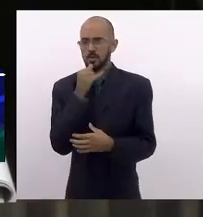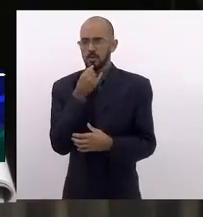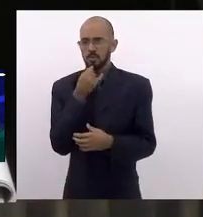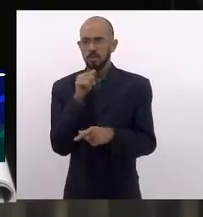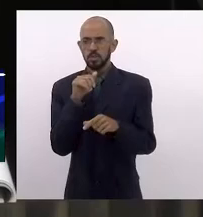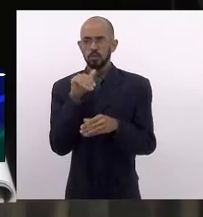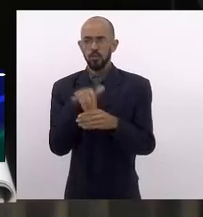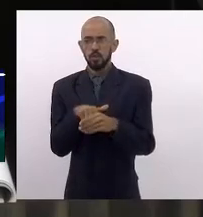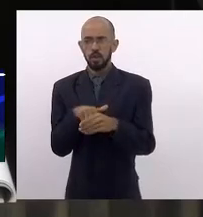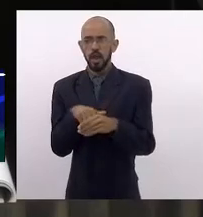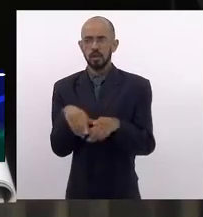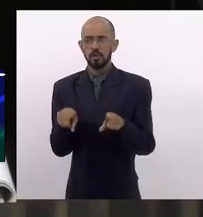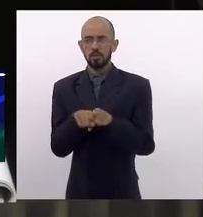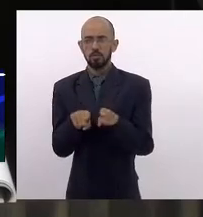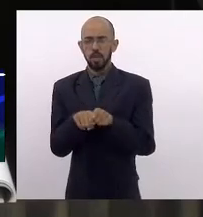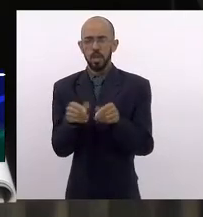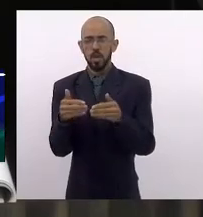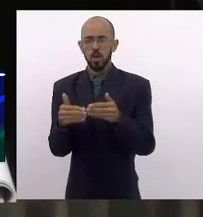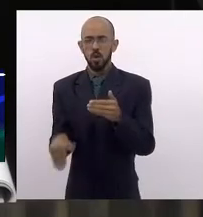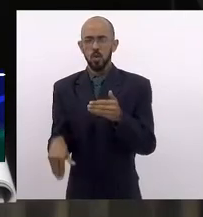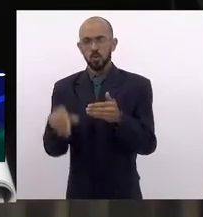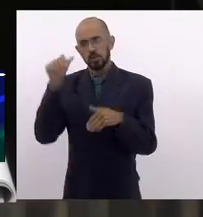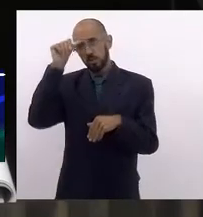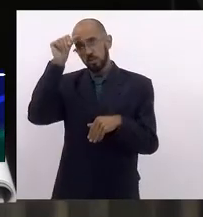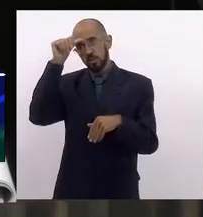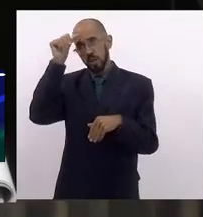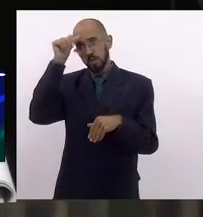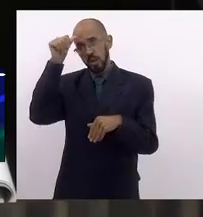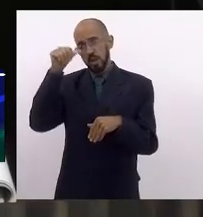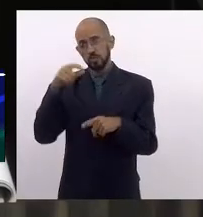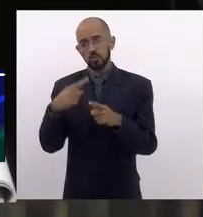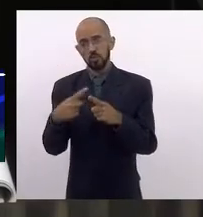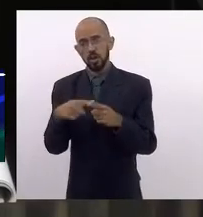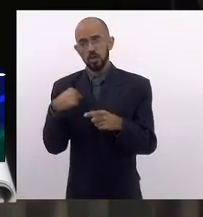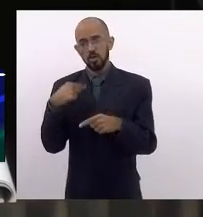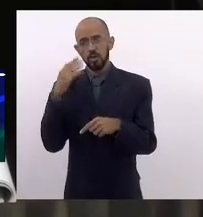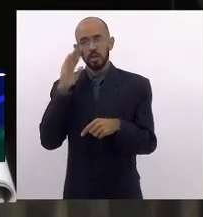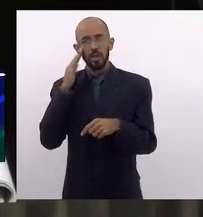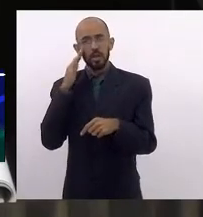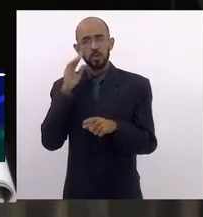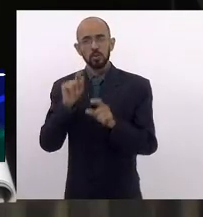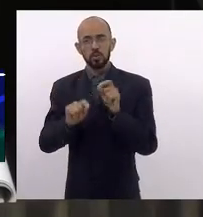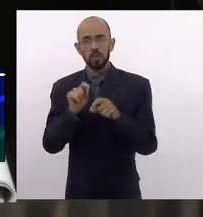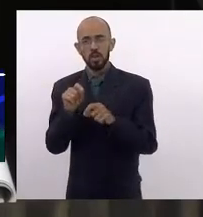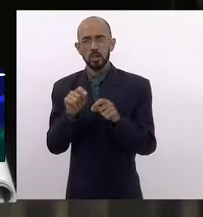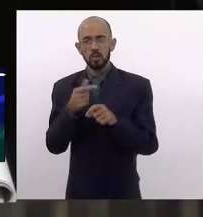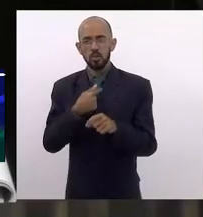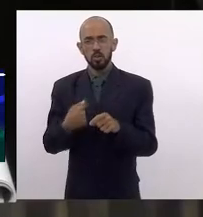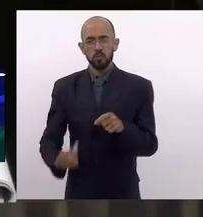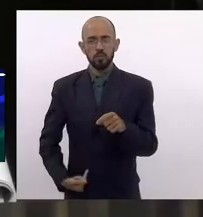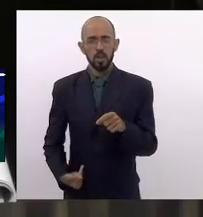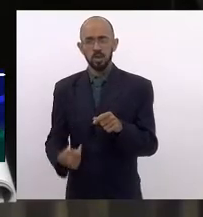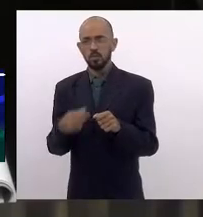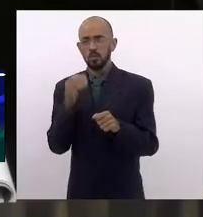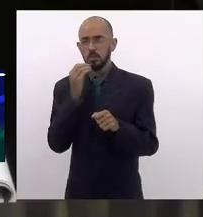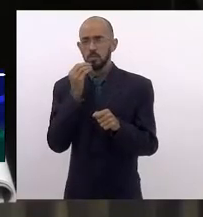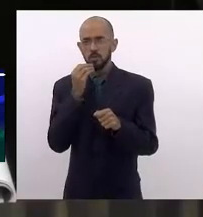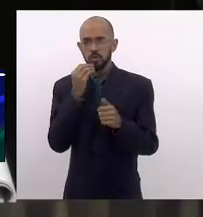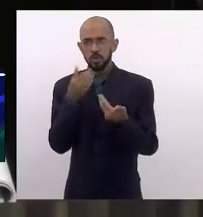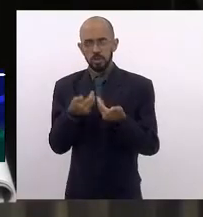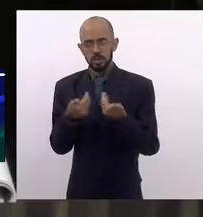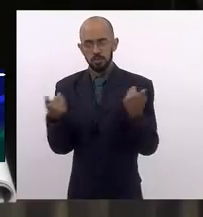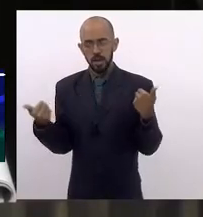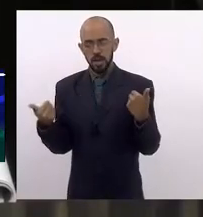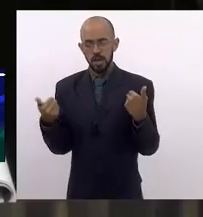vou botar também contra as contas o causo casca porque entendo que o governo o líder do governo poderia ter separado